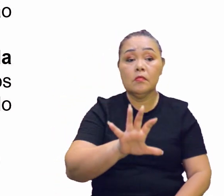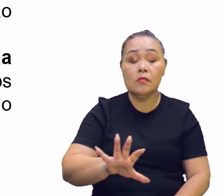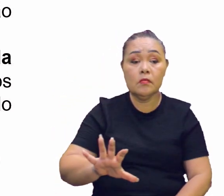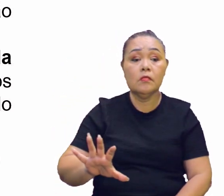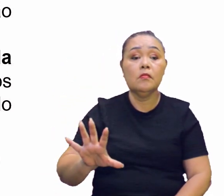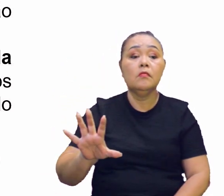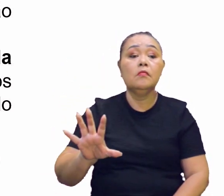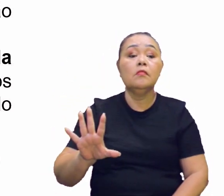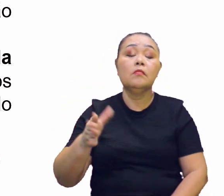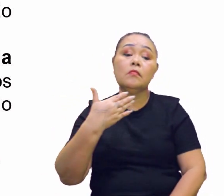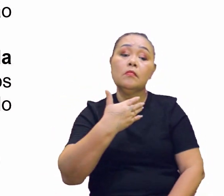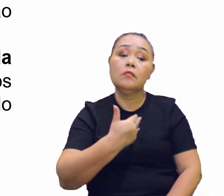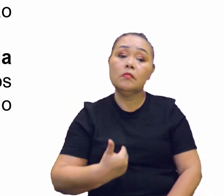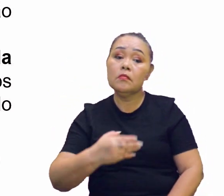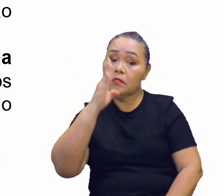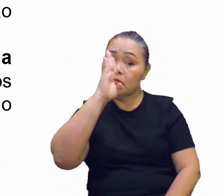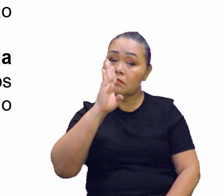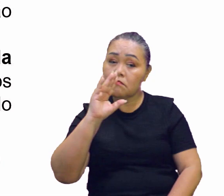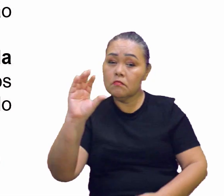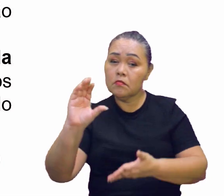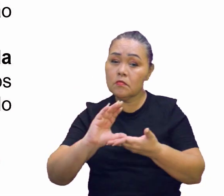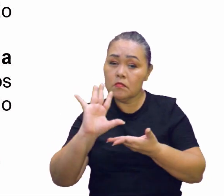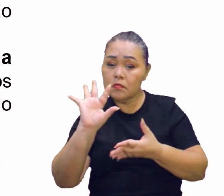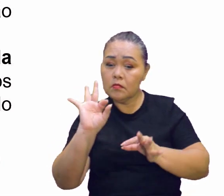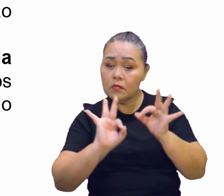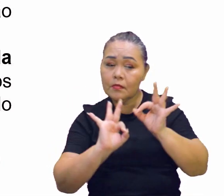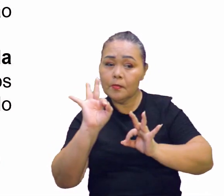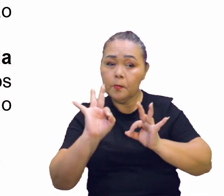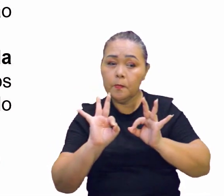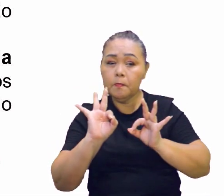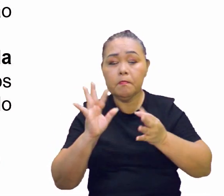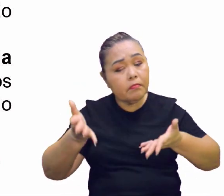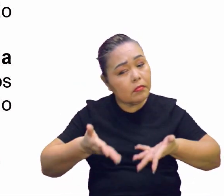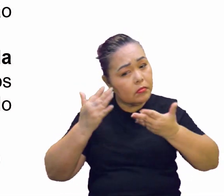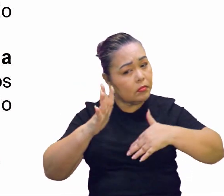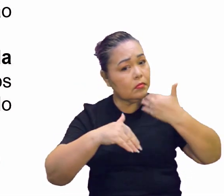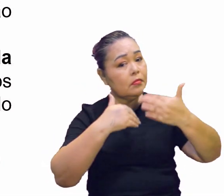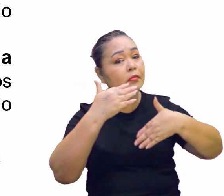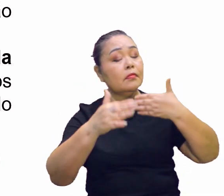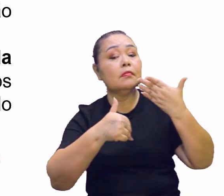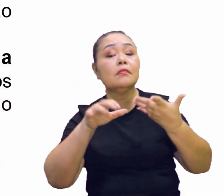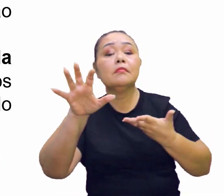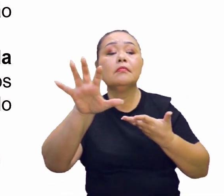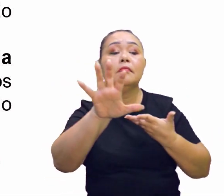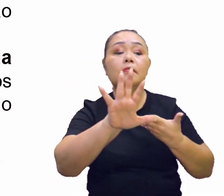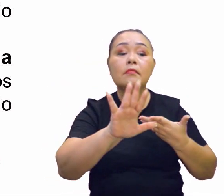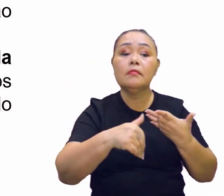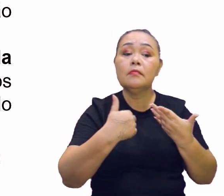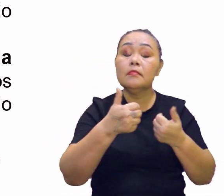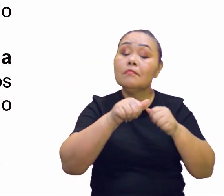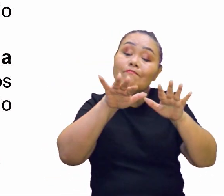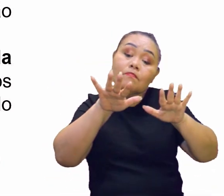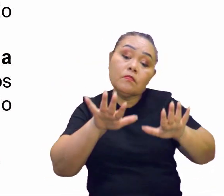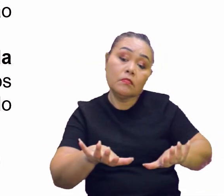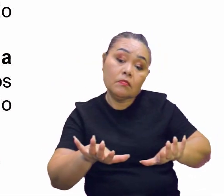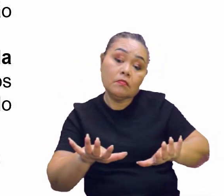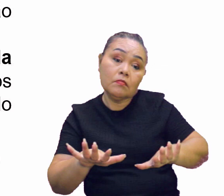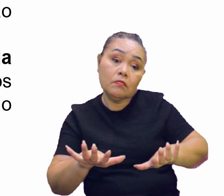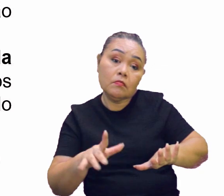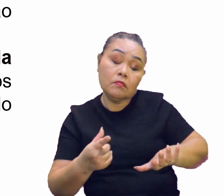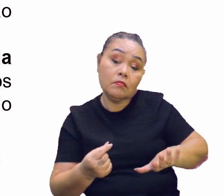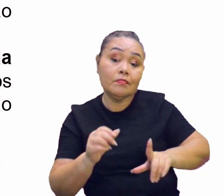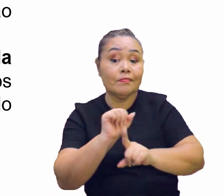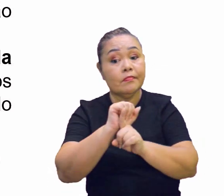O planejamento do governo brasileiro empreendeu um plano de ações para promover o desenvolvimento das regiões mais estagnadas de